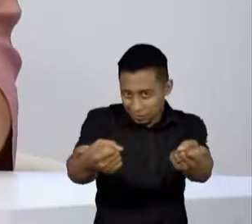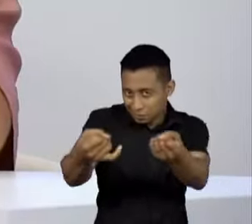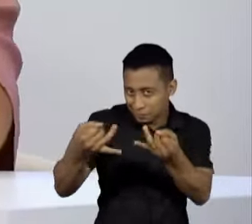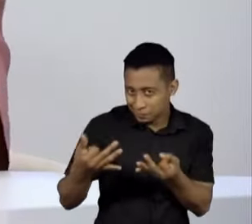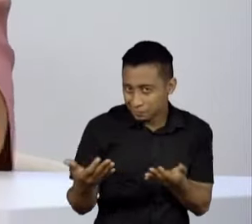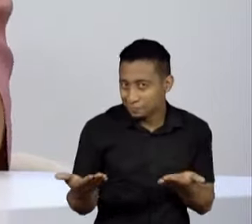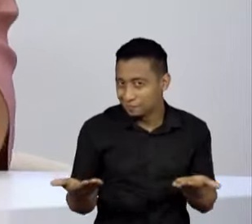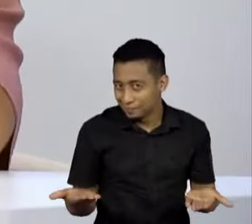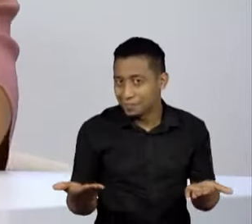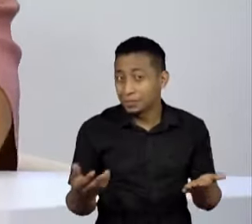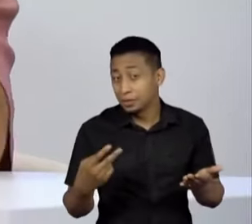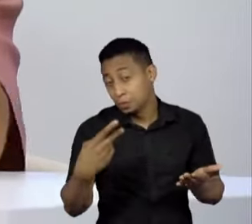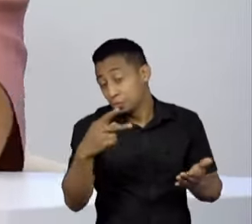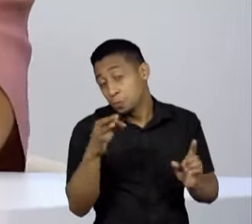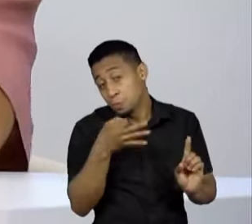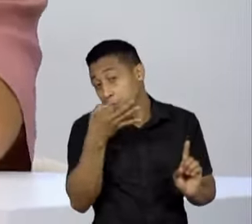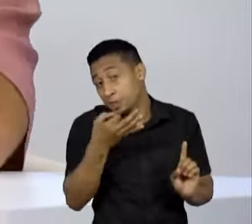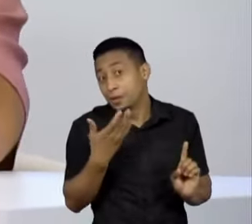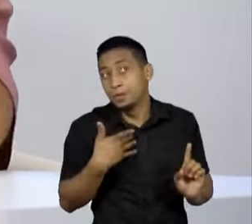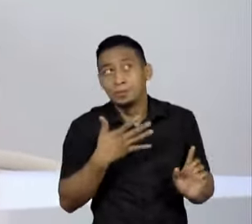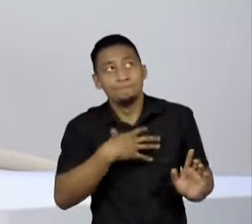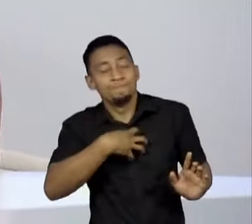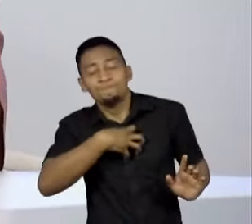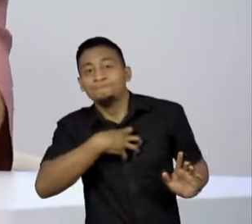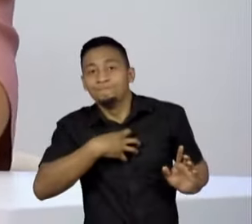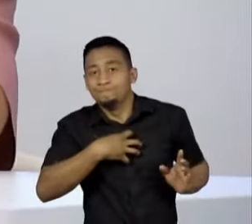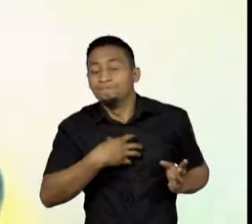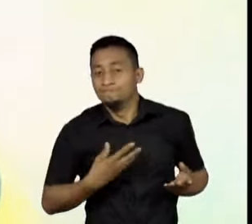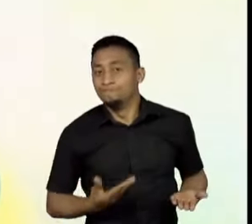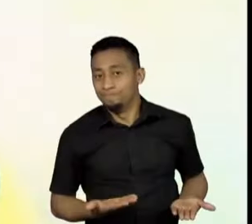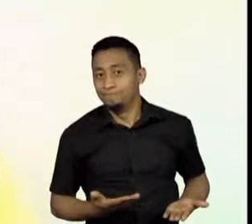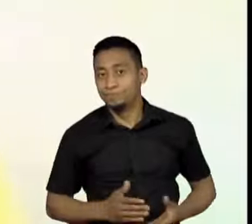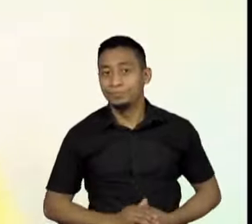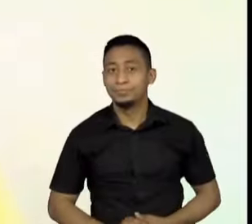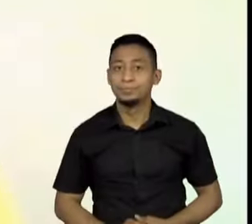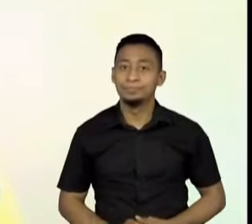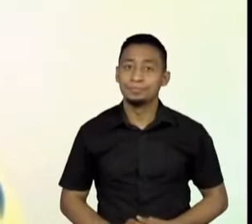foi uma visão que me atravessou bastante.